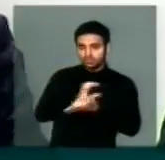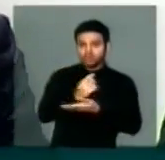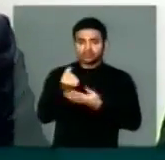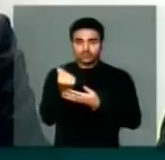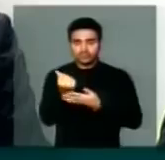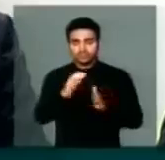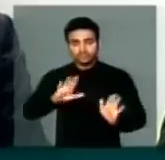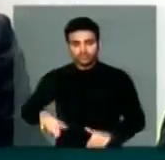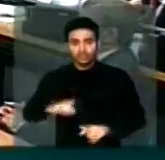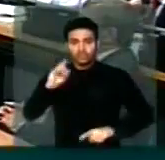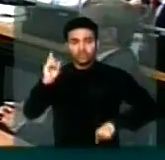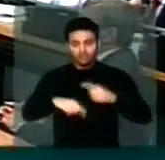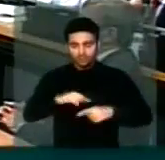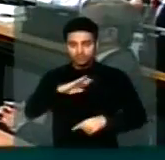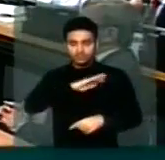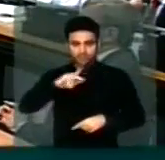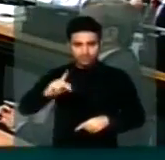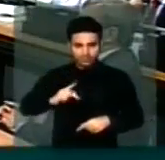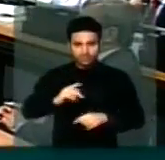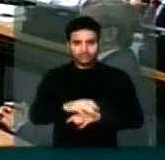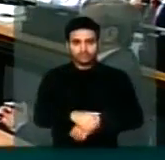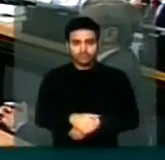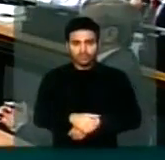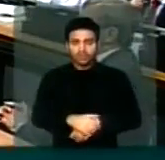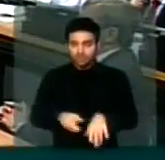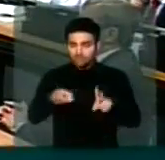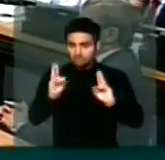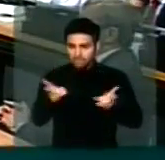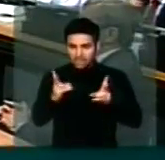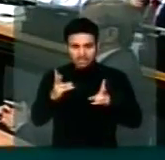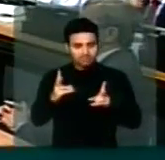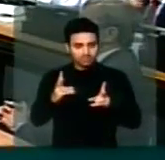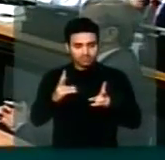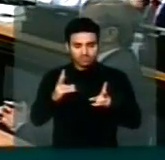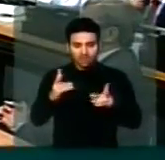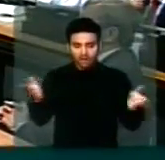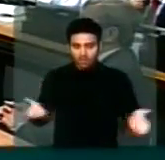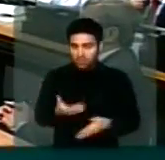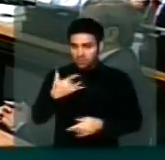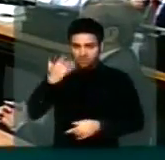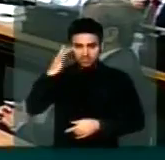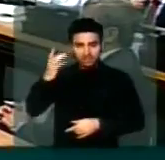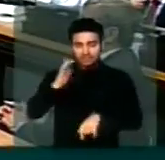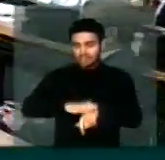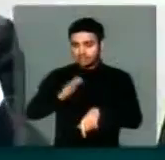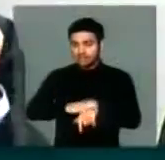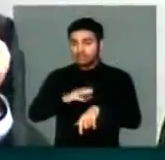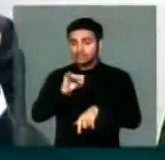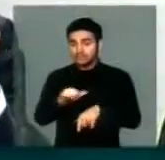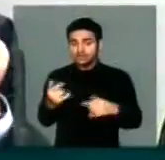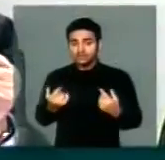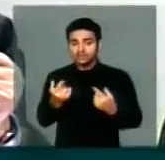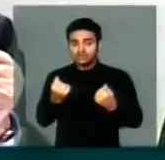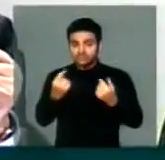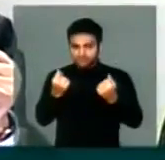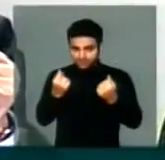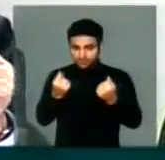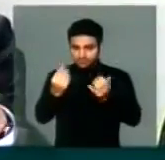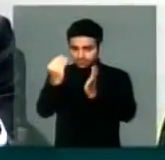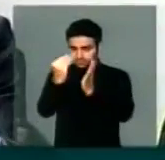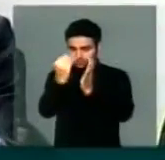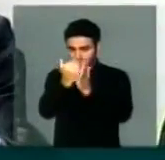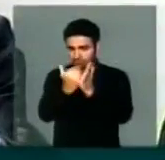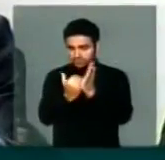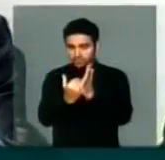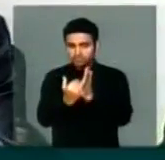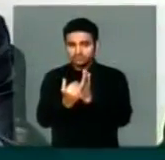já a autoridade do Ministério Público. Embora não tenha como precisar nesse momento se os valores mencionados nos termos em questão,